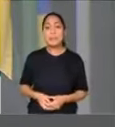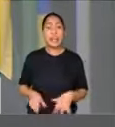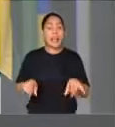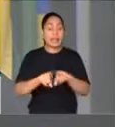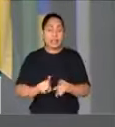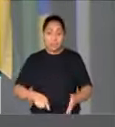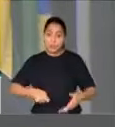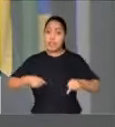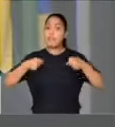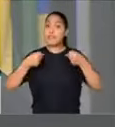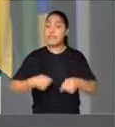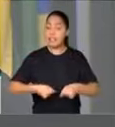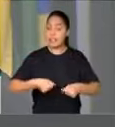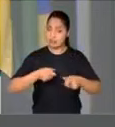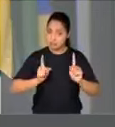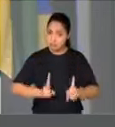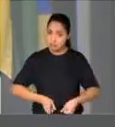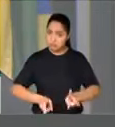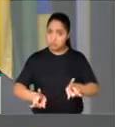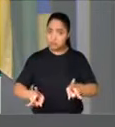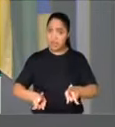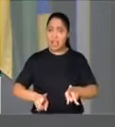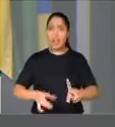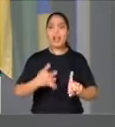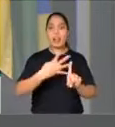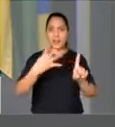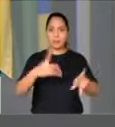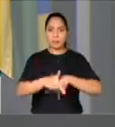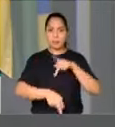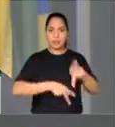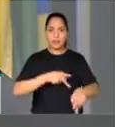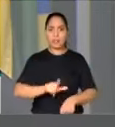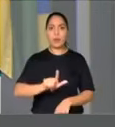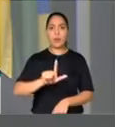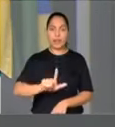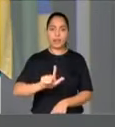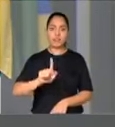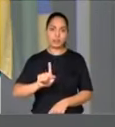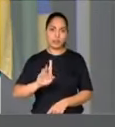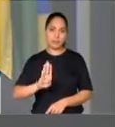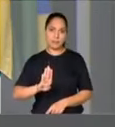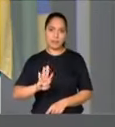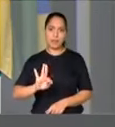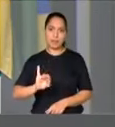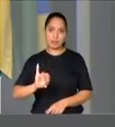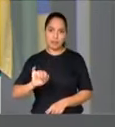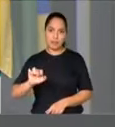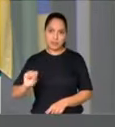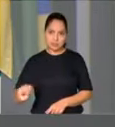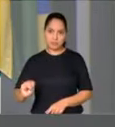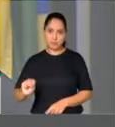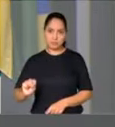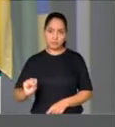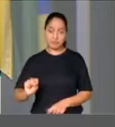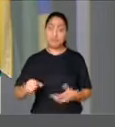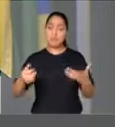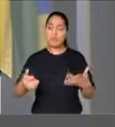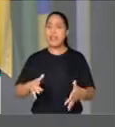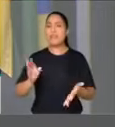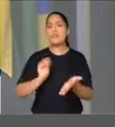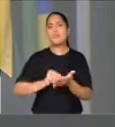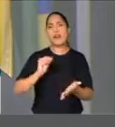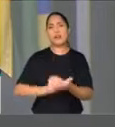mas defendendo sempre os LGBTs, a minha classe, porque eu vi na minha época muitas